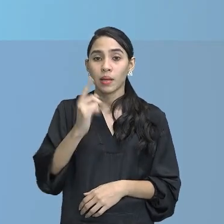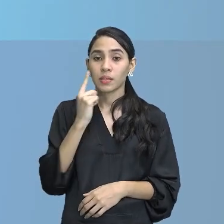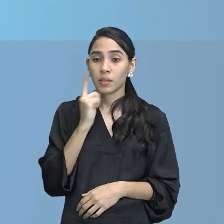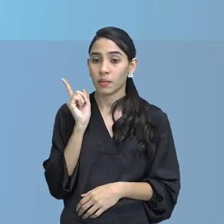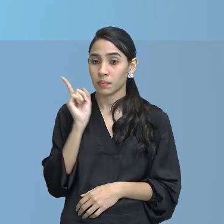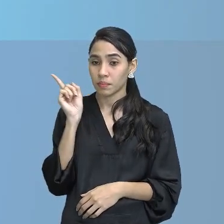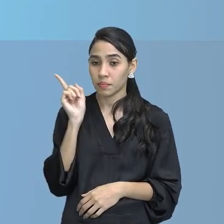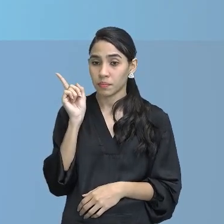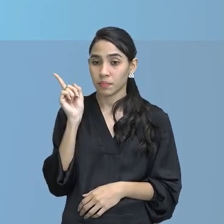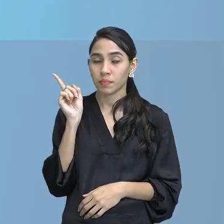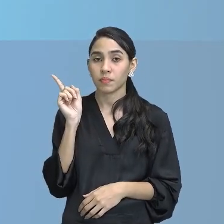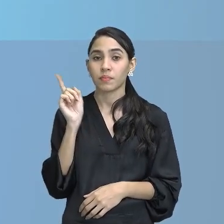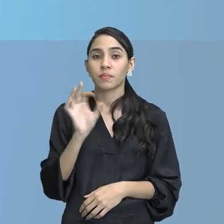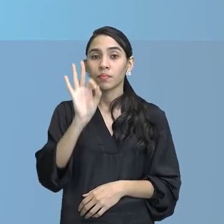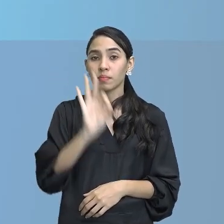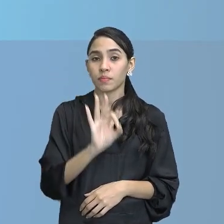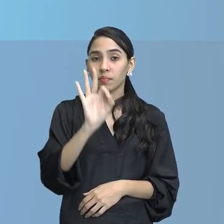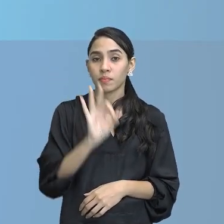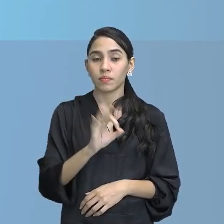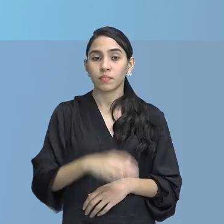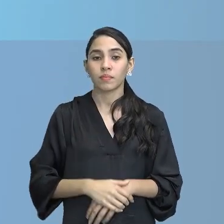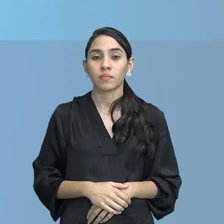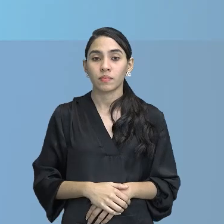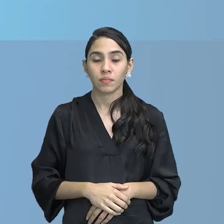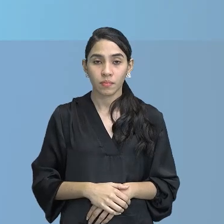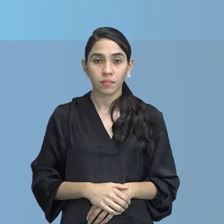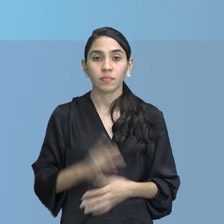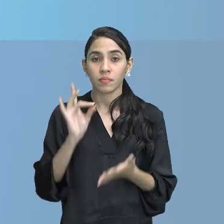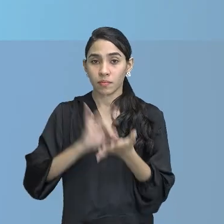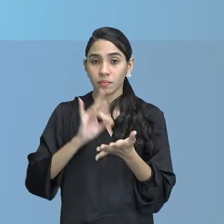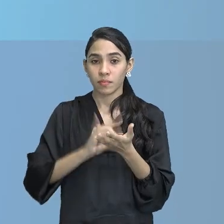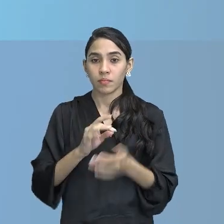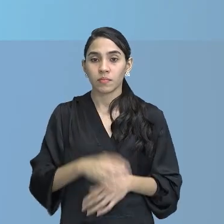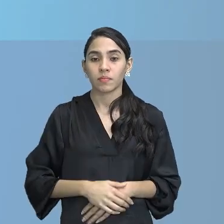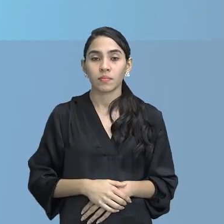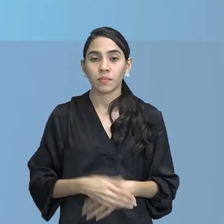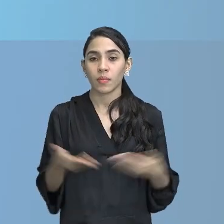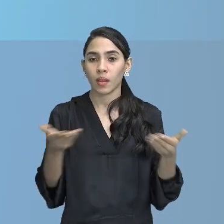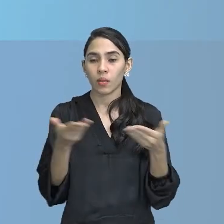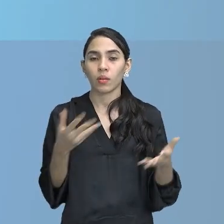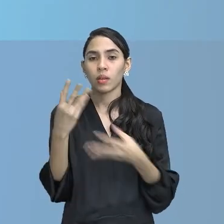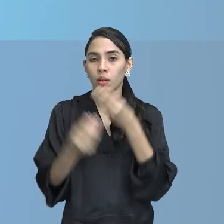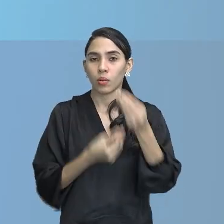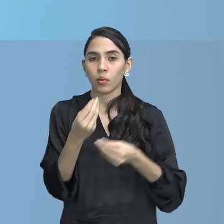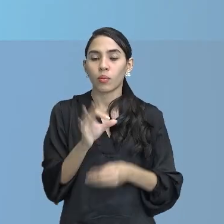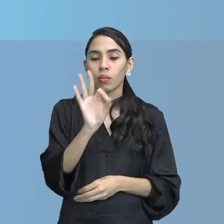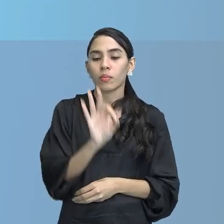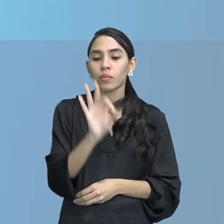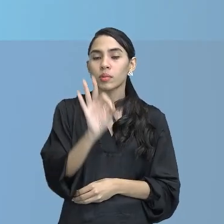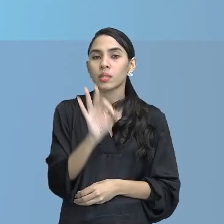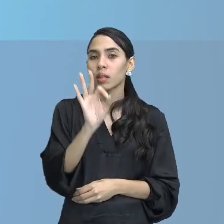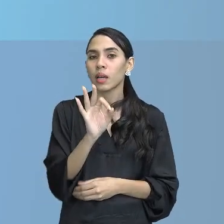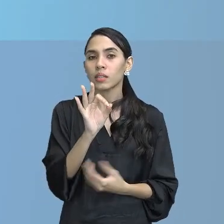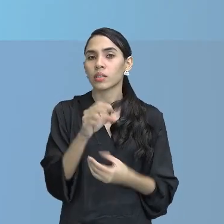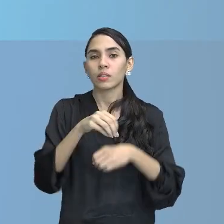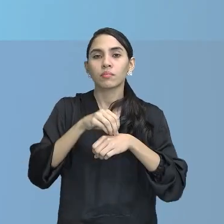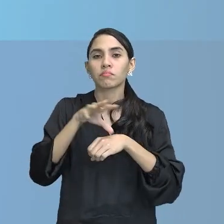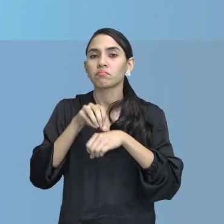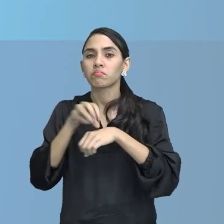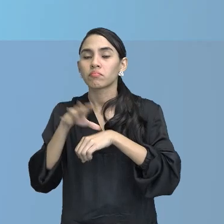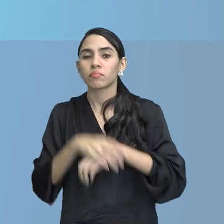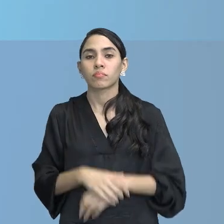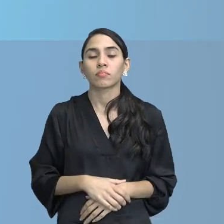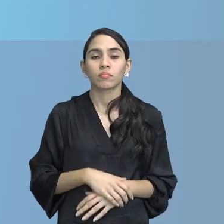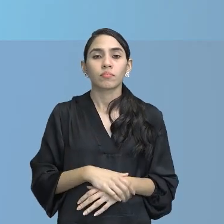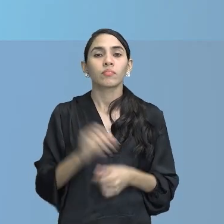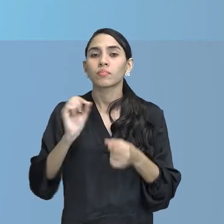vocês já conhecem, não é? É isso mesmo. Vejam agora como que as porcentagens costumam ser indicadas. O que